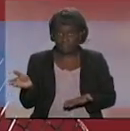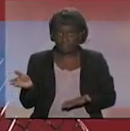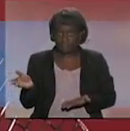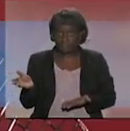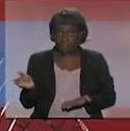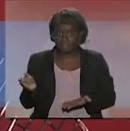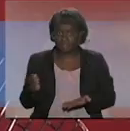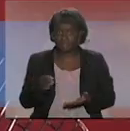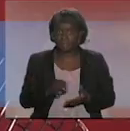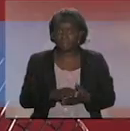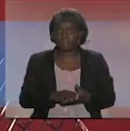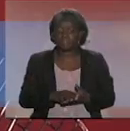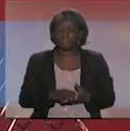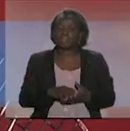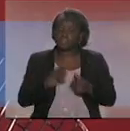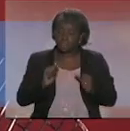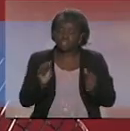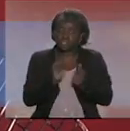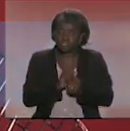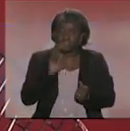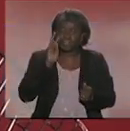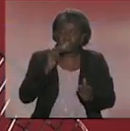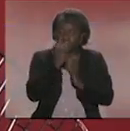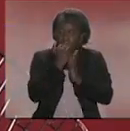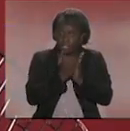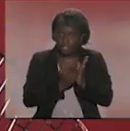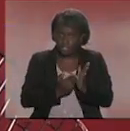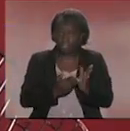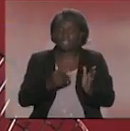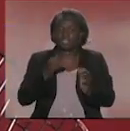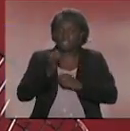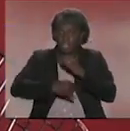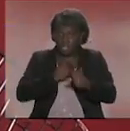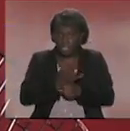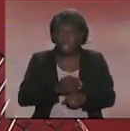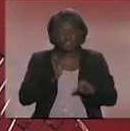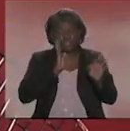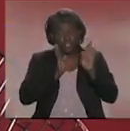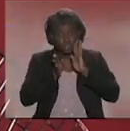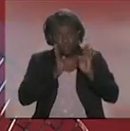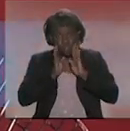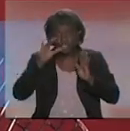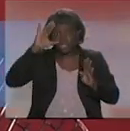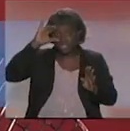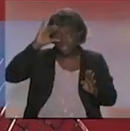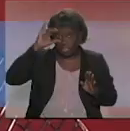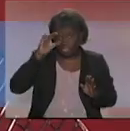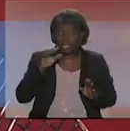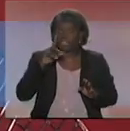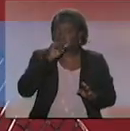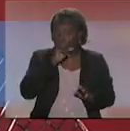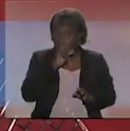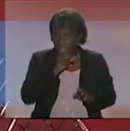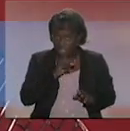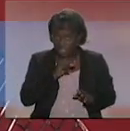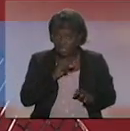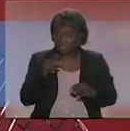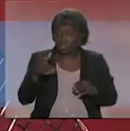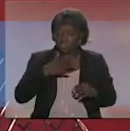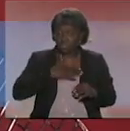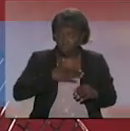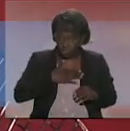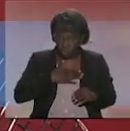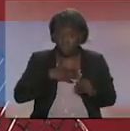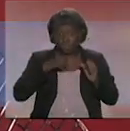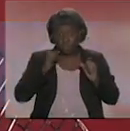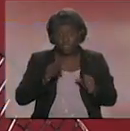21 98 990 4709. Acompanhe também nossa programação nas redes sociais, Facebook,